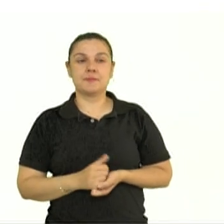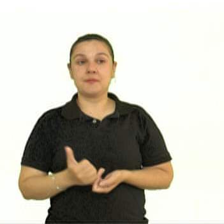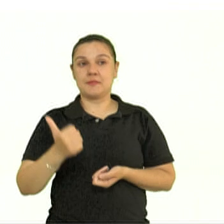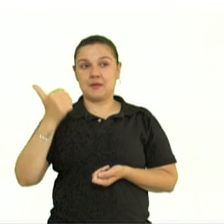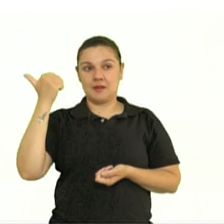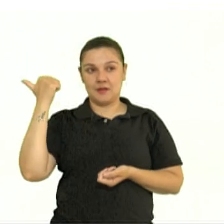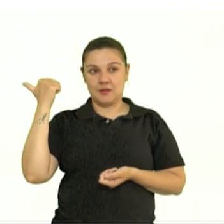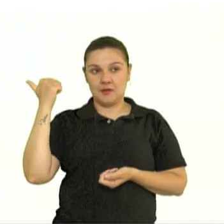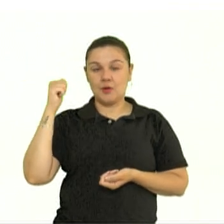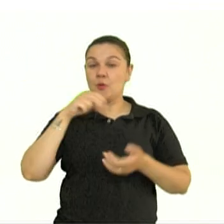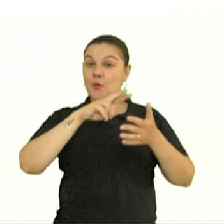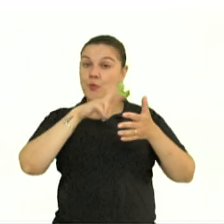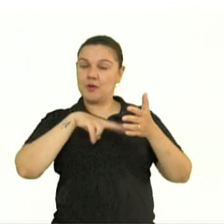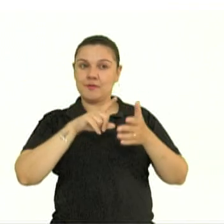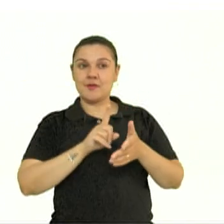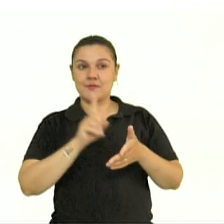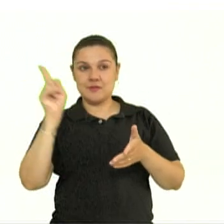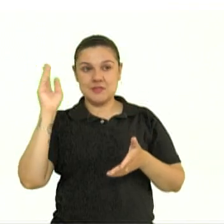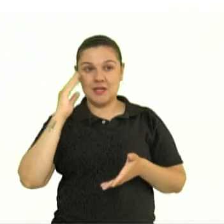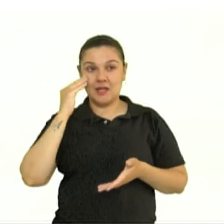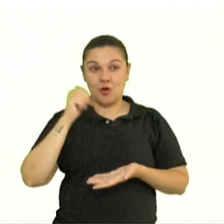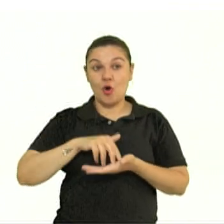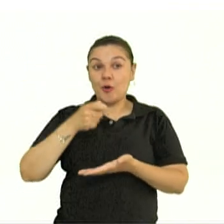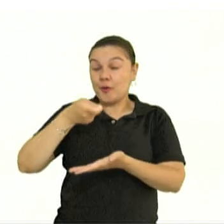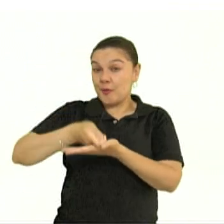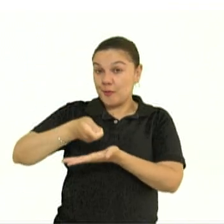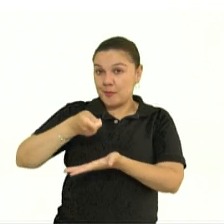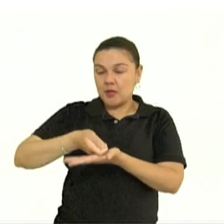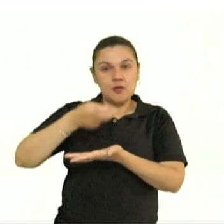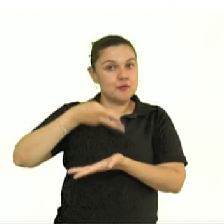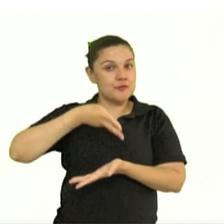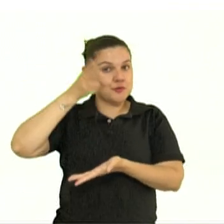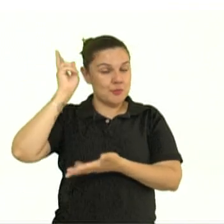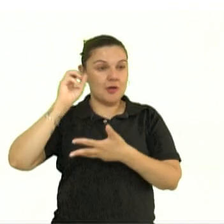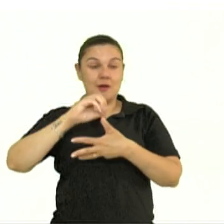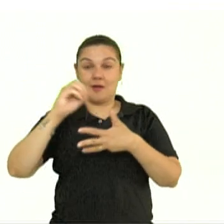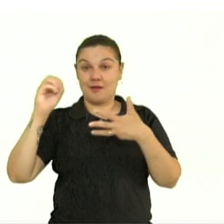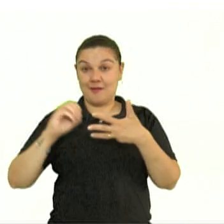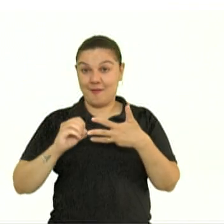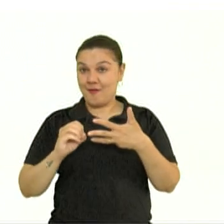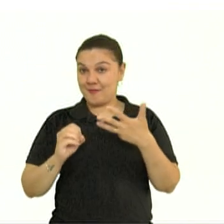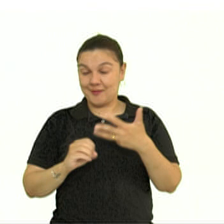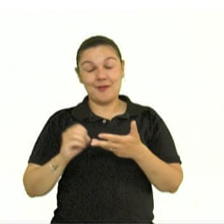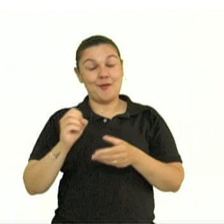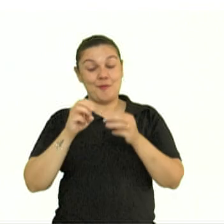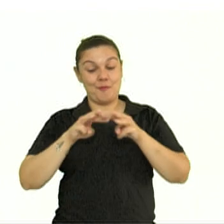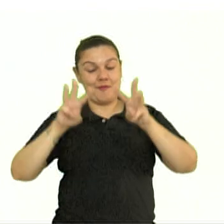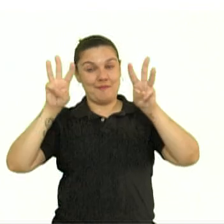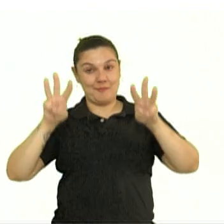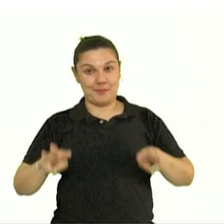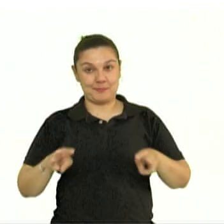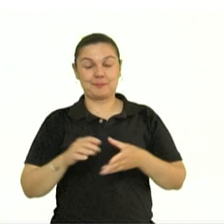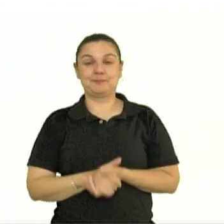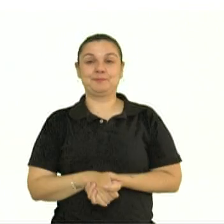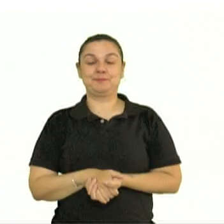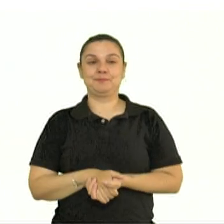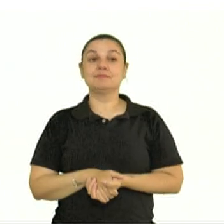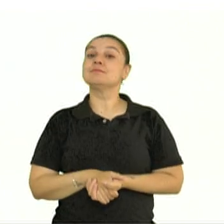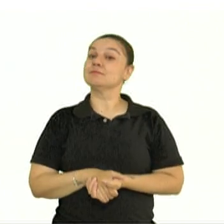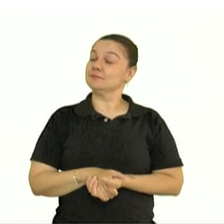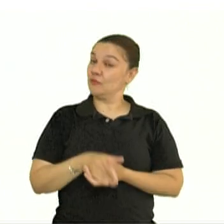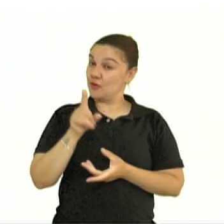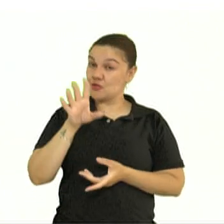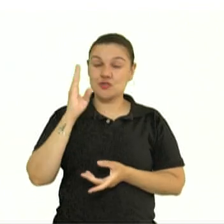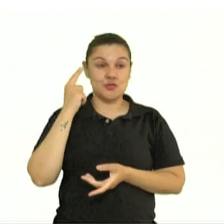Uruguai, né? E você sabia que este é um livro de leitura obrigatória para o vestibular da Universidade Federal do Paraná? Você